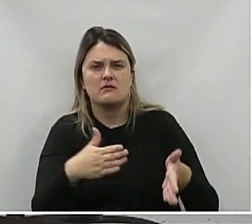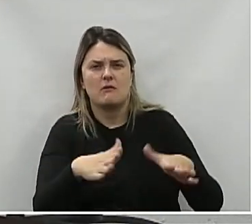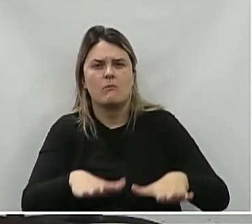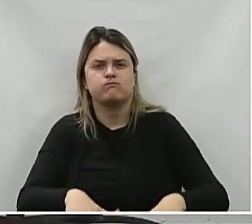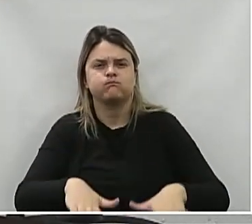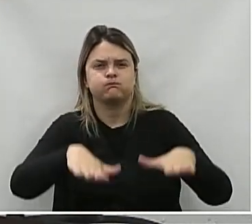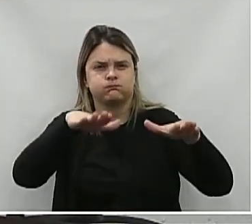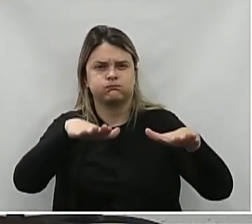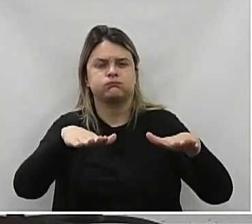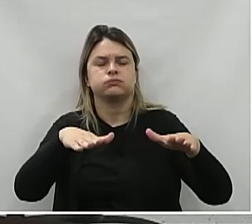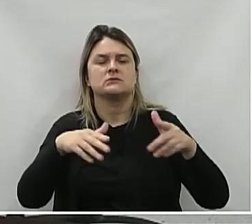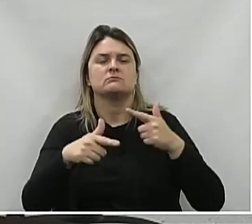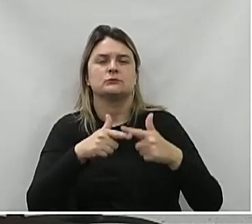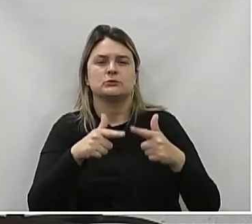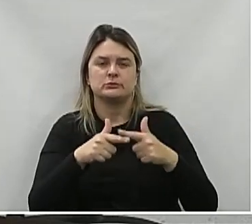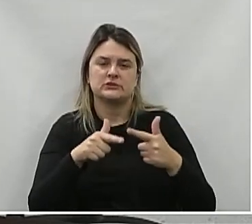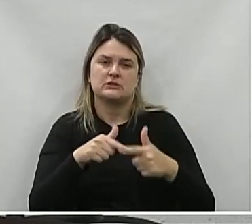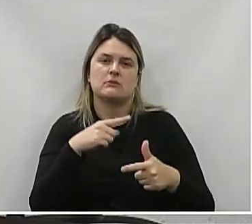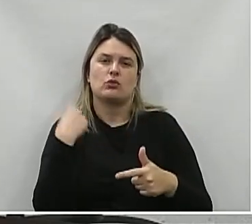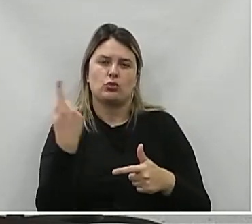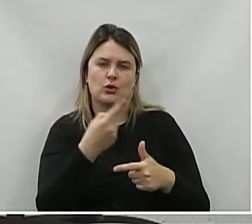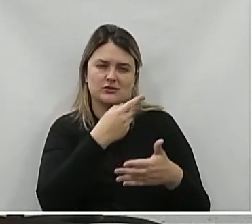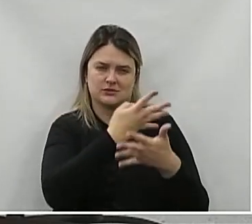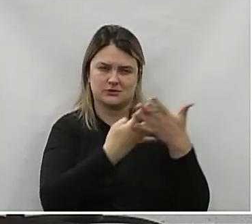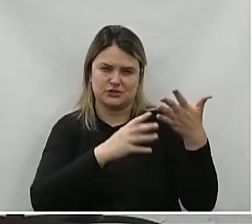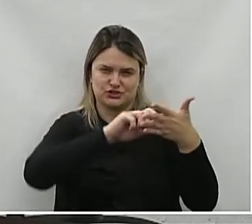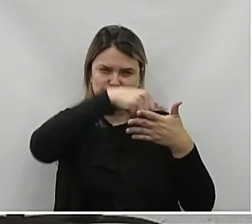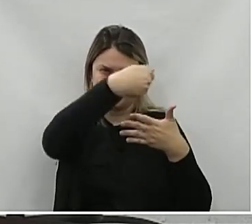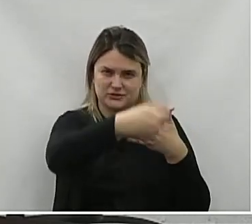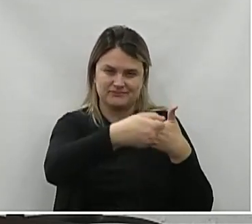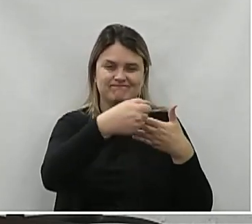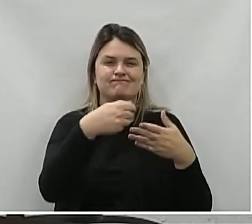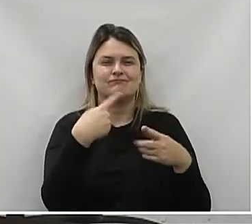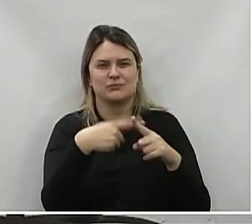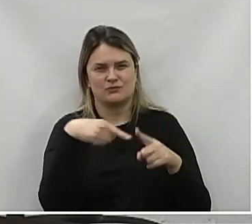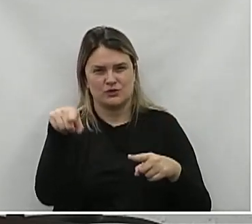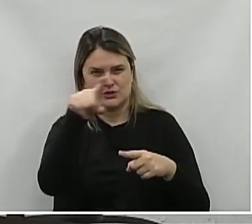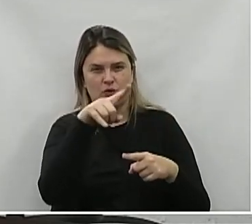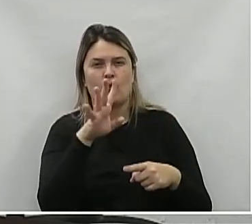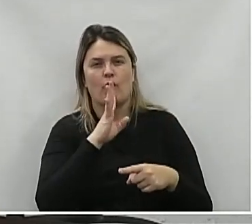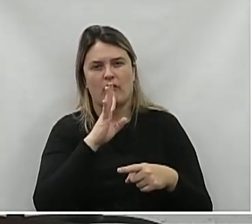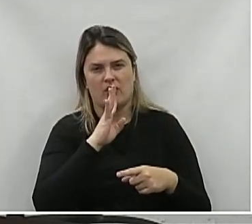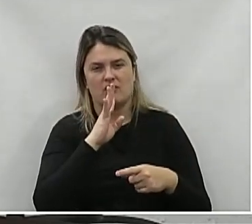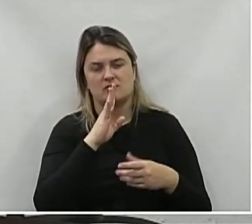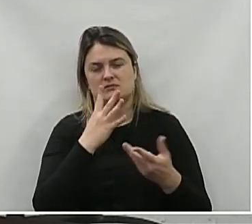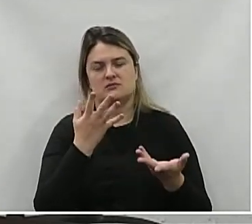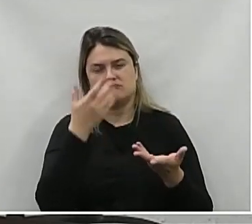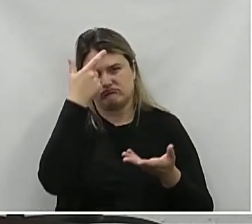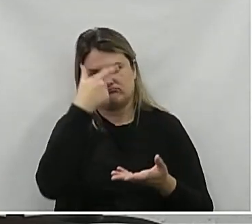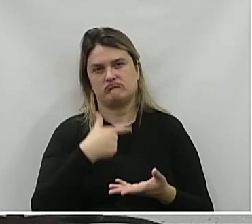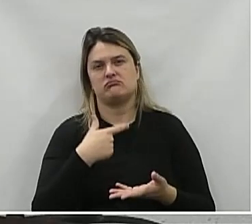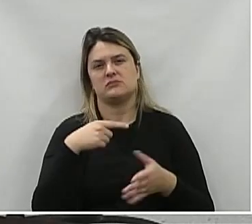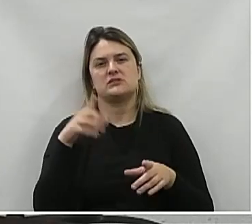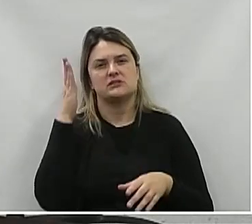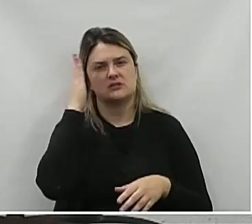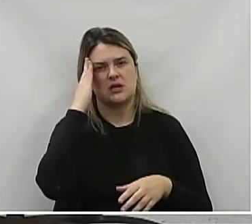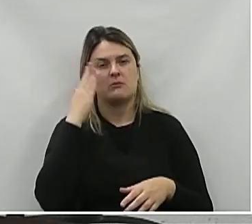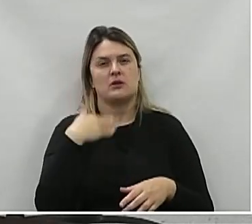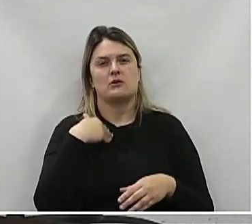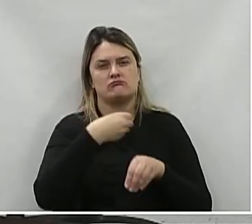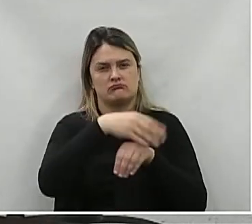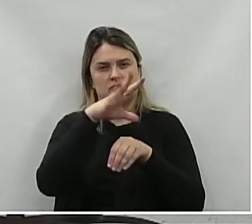afetado inclusive a nossa pasta. Eu acho que até tem a ver o fato coincide de eu estar aqui também trazendo algumas